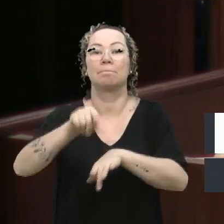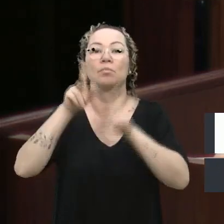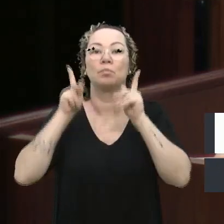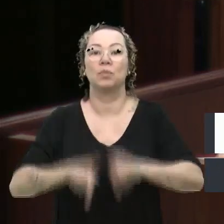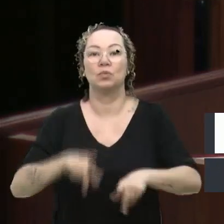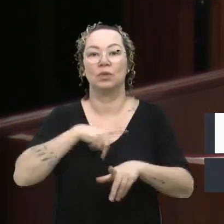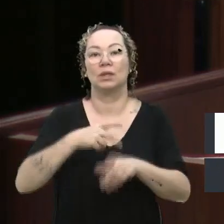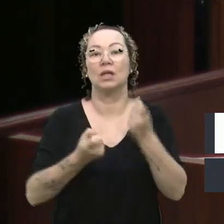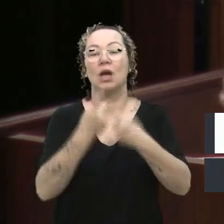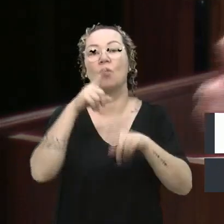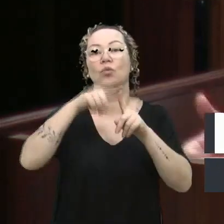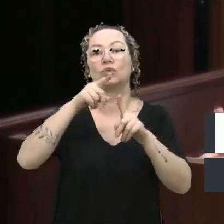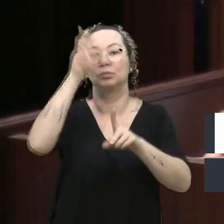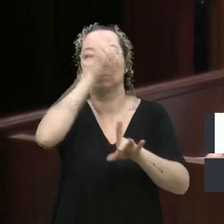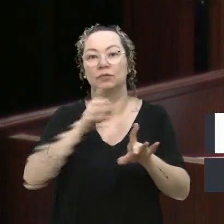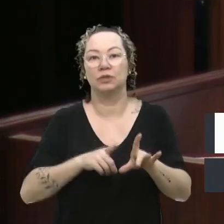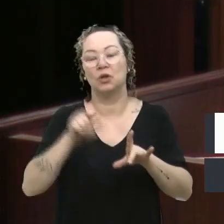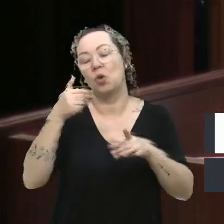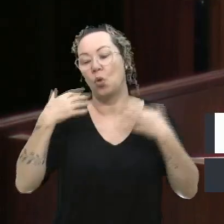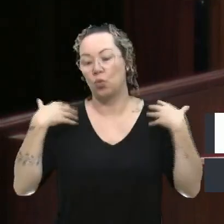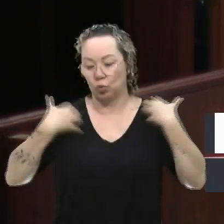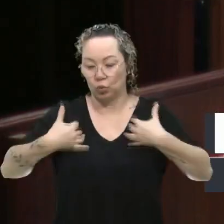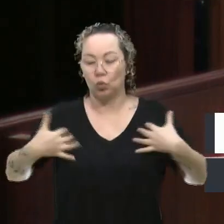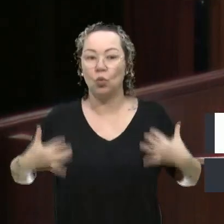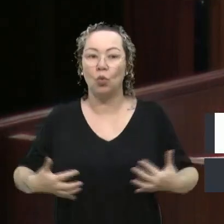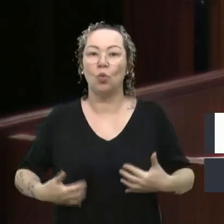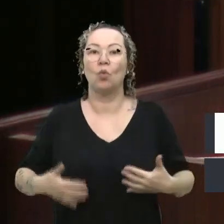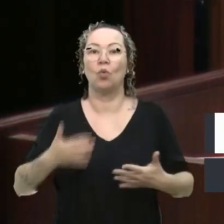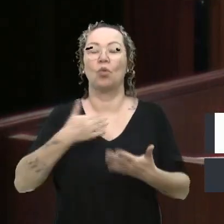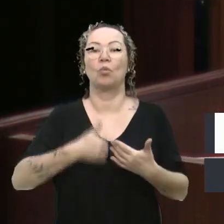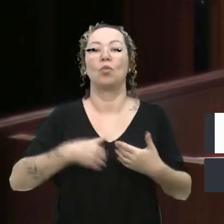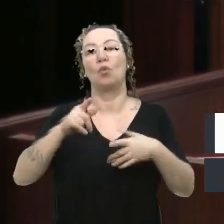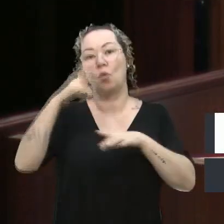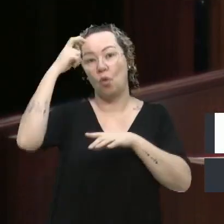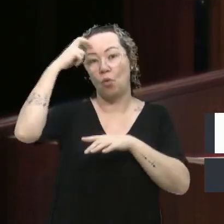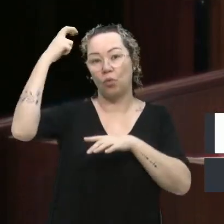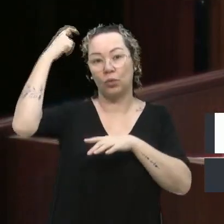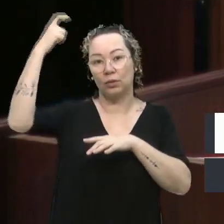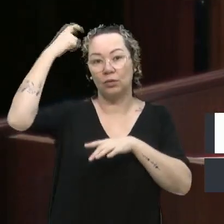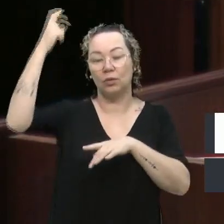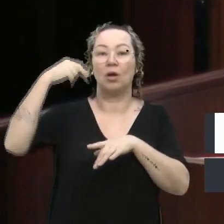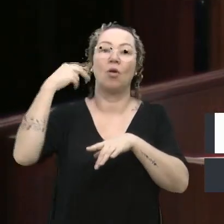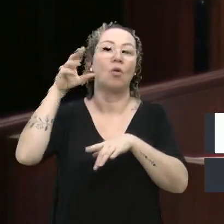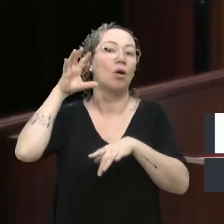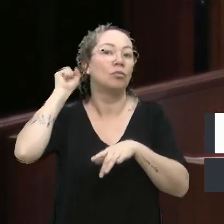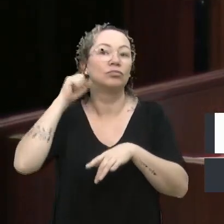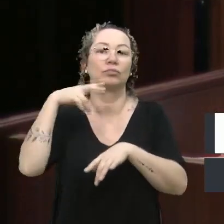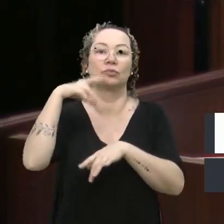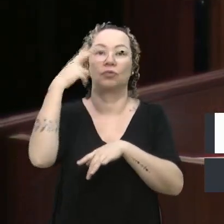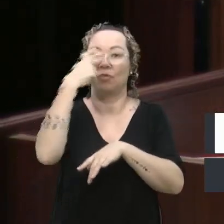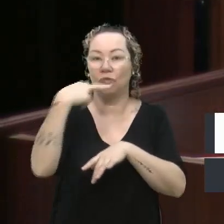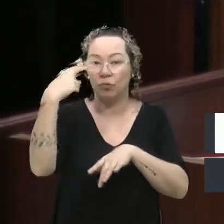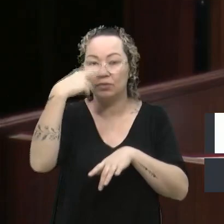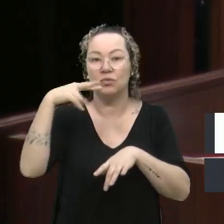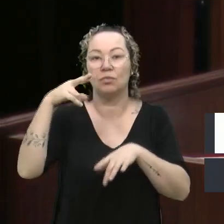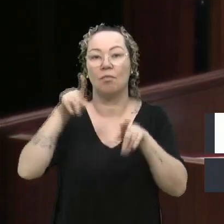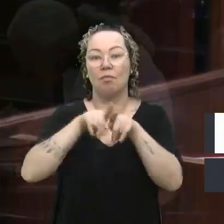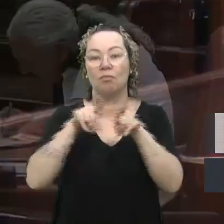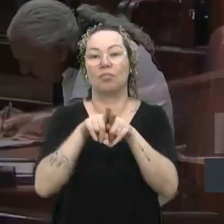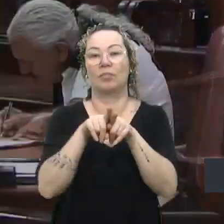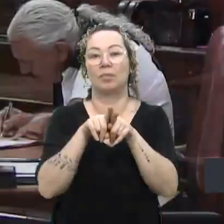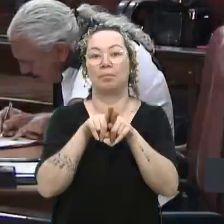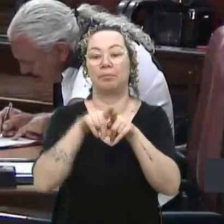deficiência. Deficiência física, intelectual, auditiva, visual. E muitas vezes esta